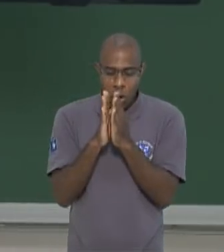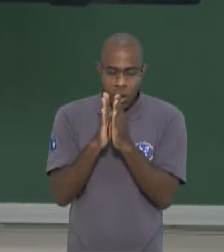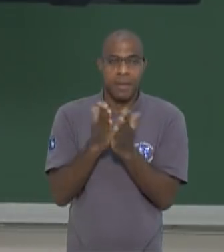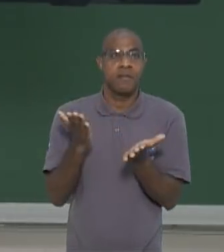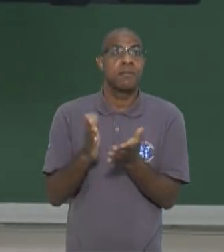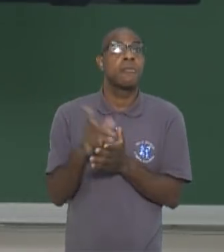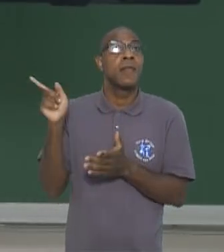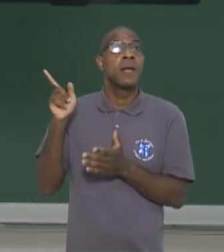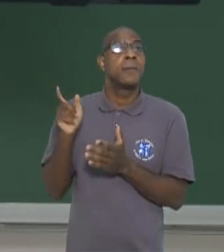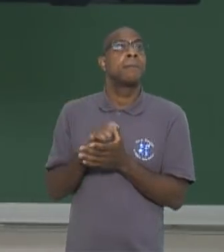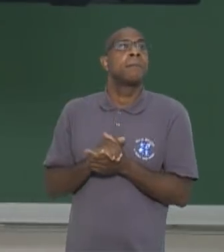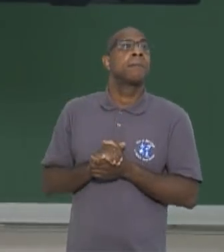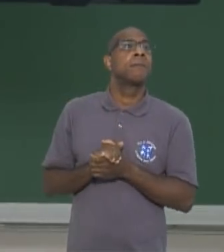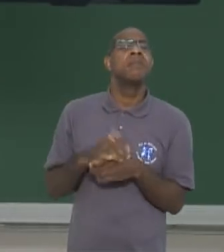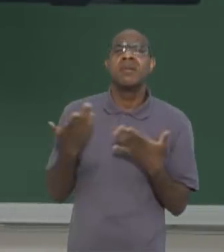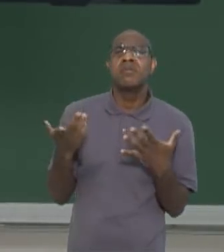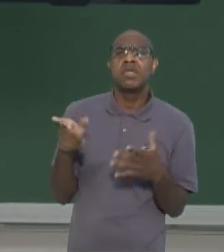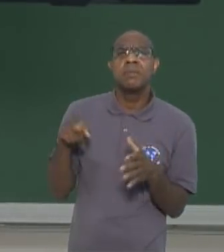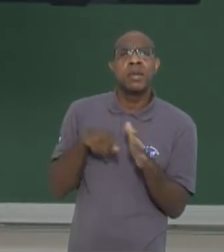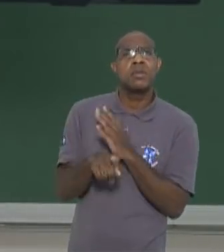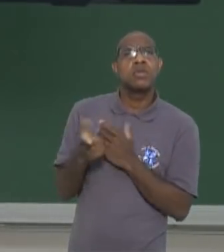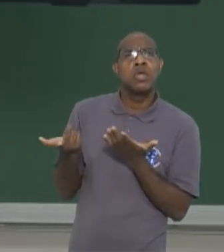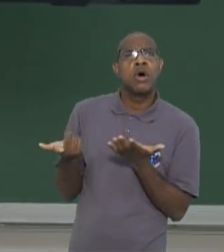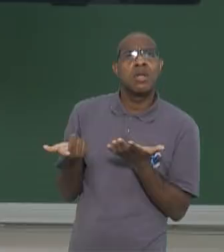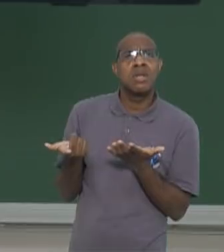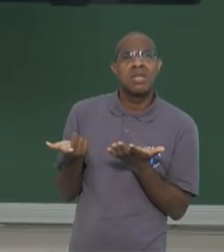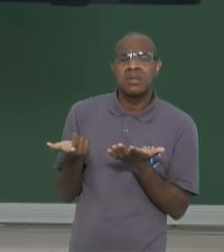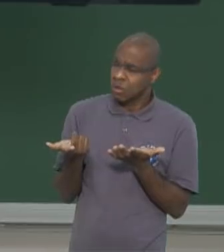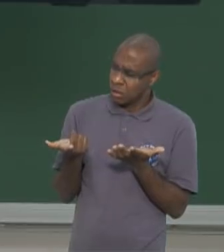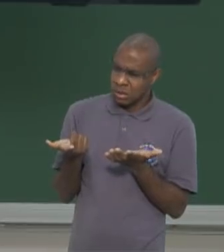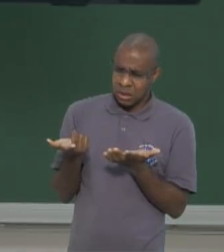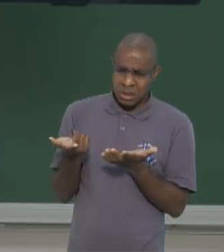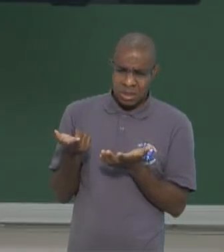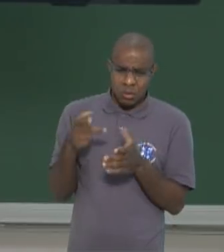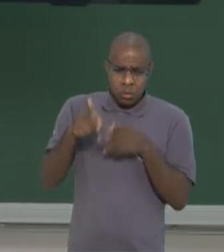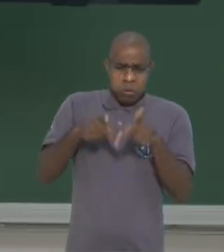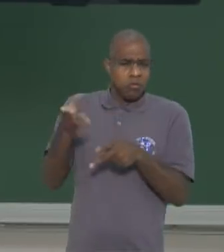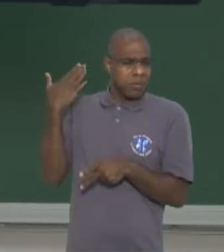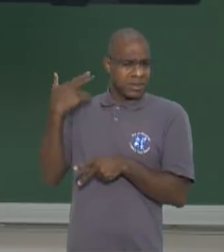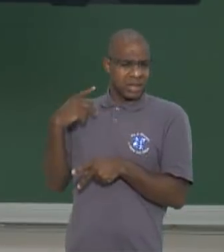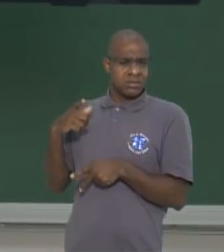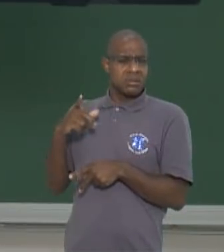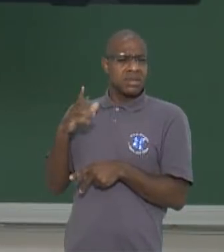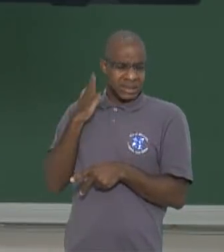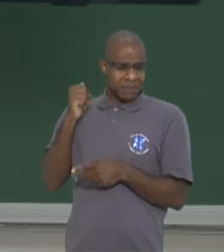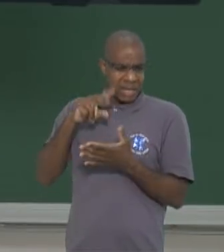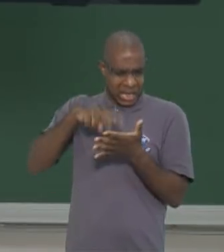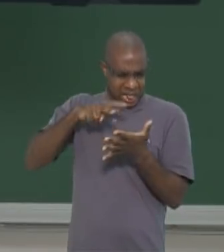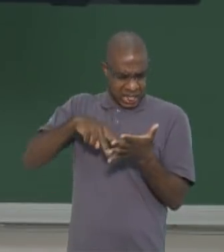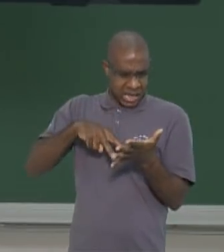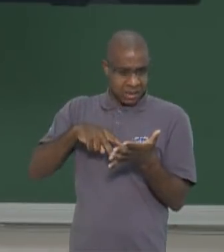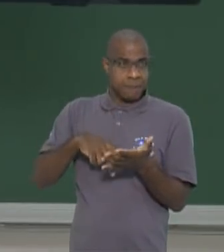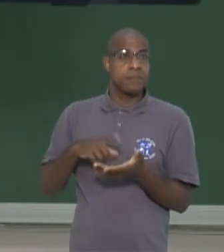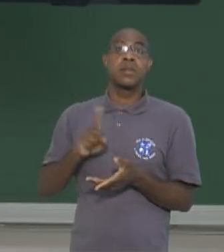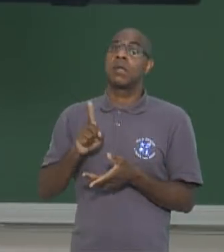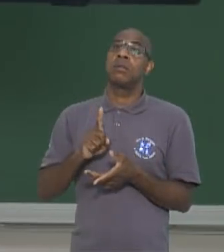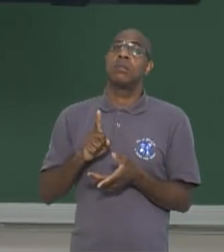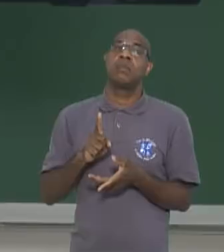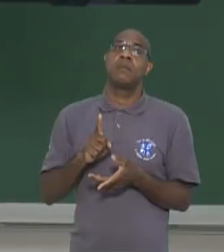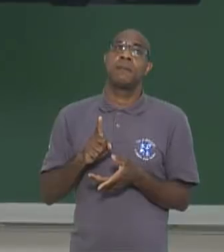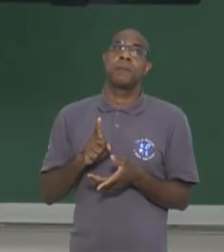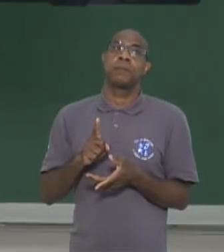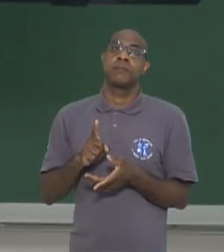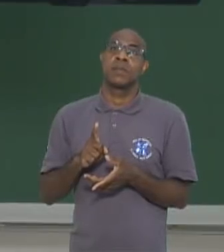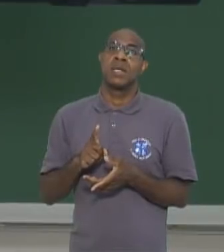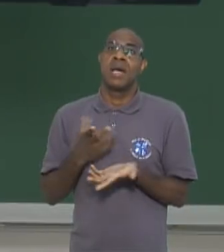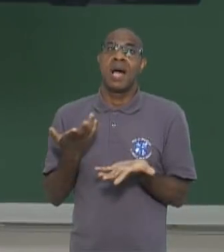Só que também você pode perguntar, nossa, mas todo mundo sabia ler? Não. Tinha gente que tinha o livro de hora por status. Porque era